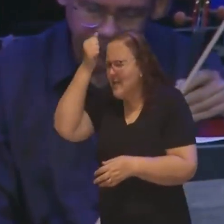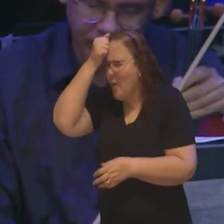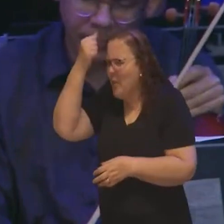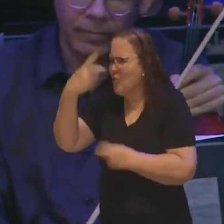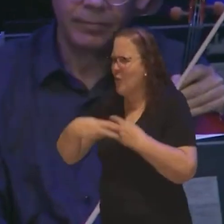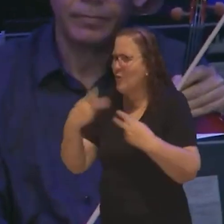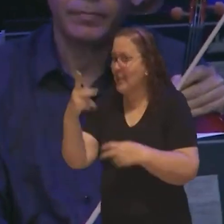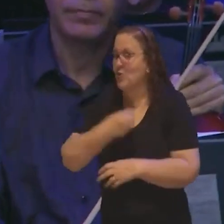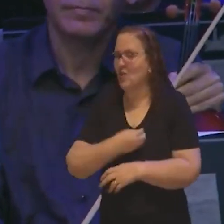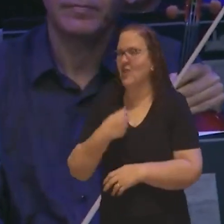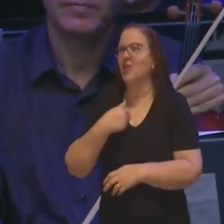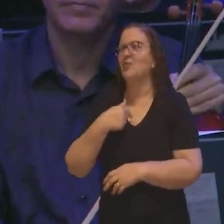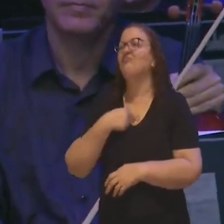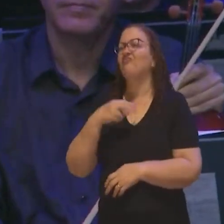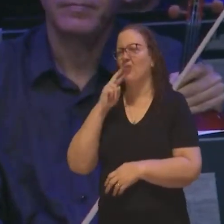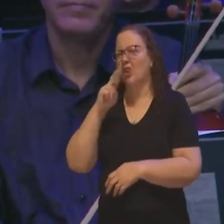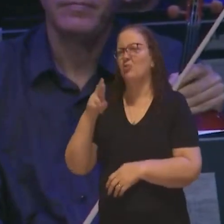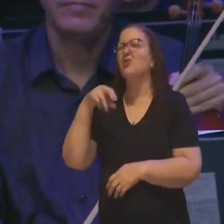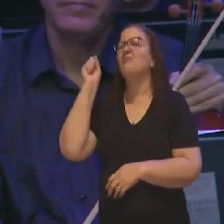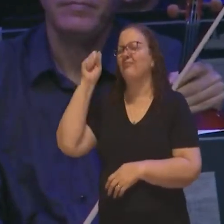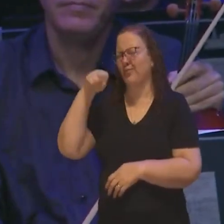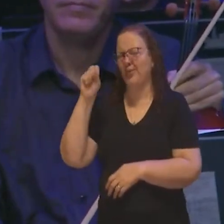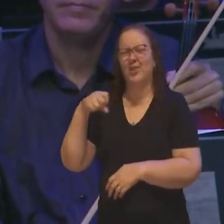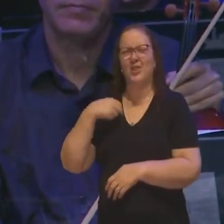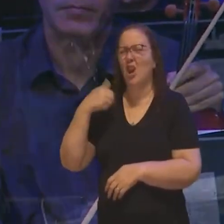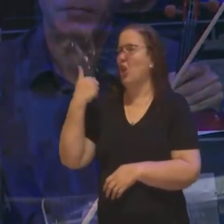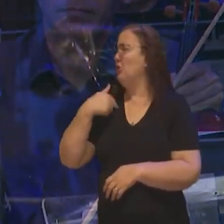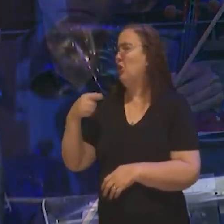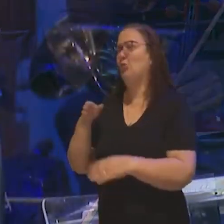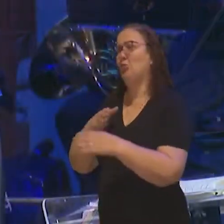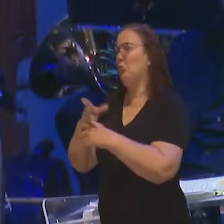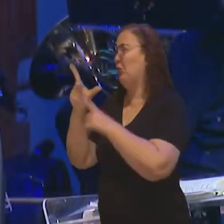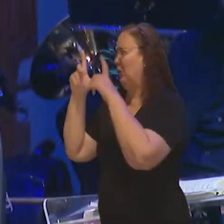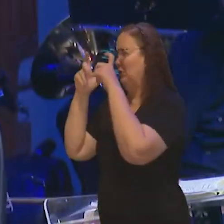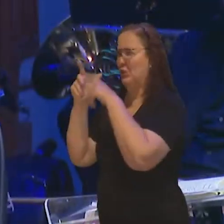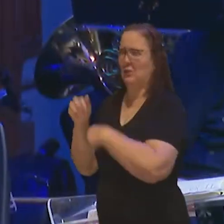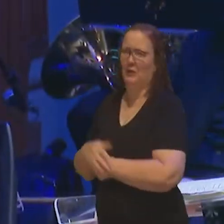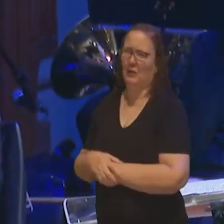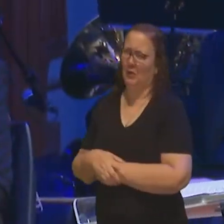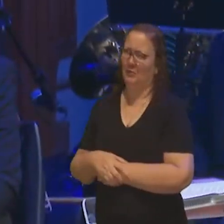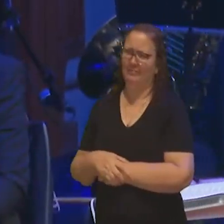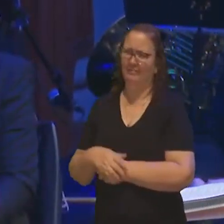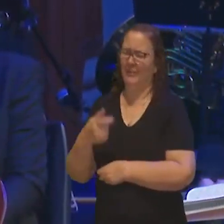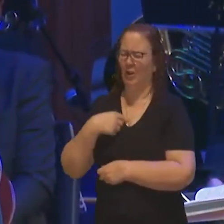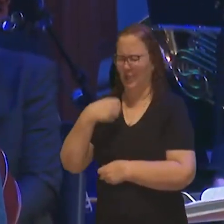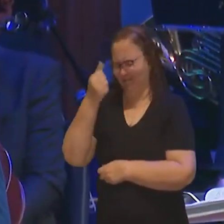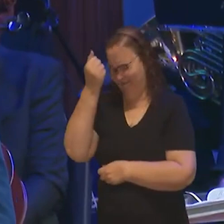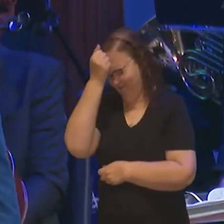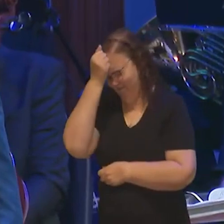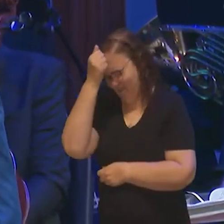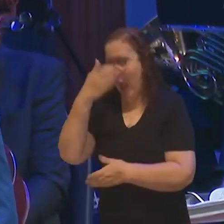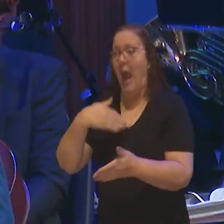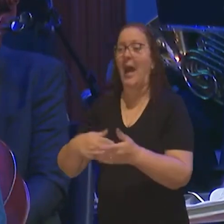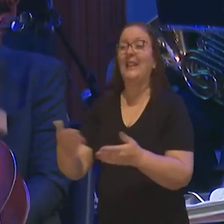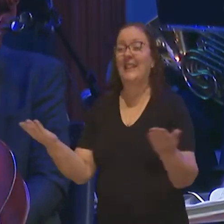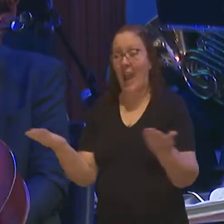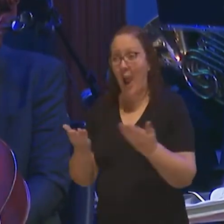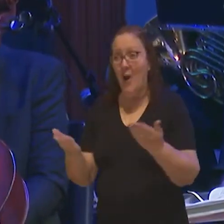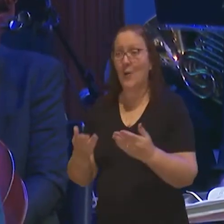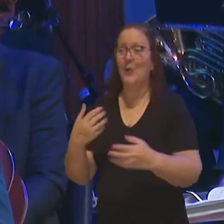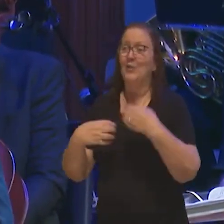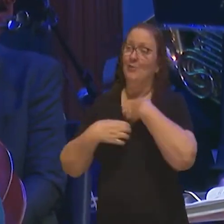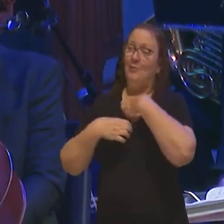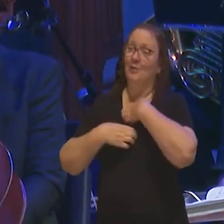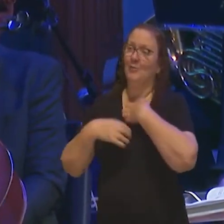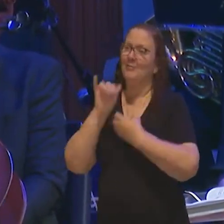vida? Sim, de não ter saído naquela foto. Nossa, como isso mexe comigo até hoje. Me dava até vontade